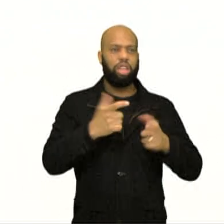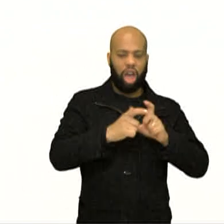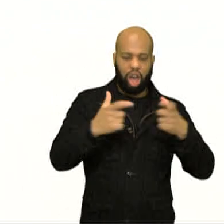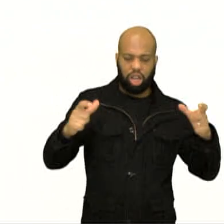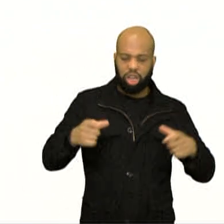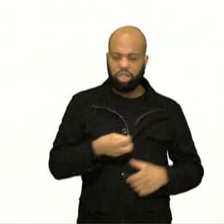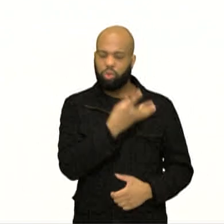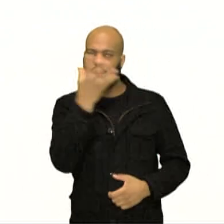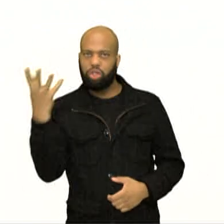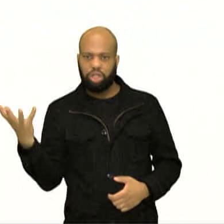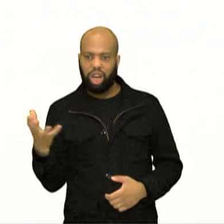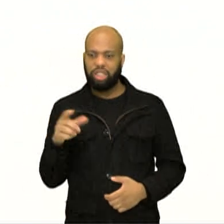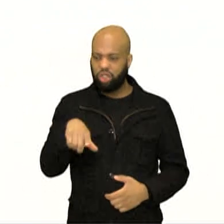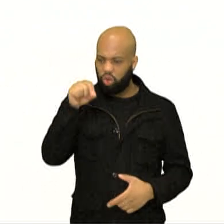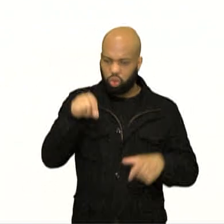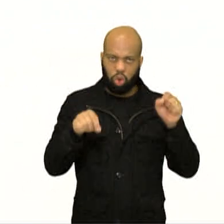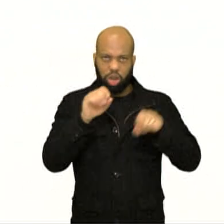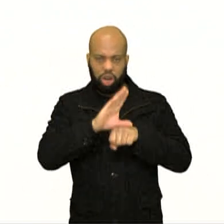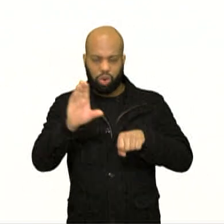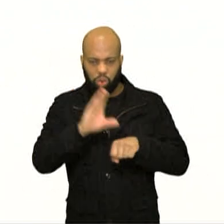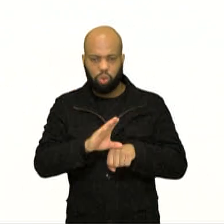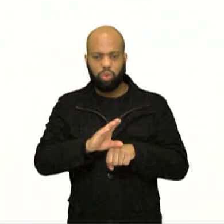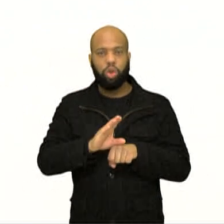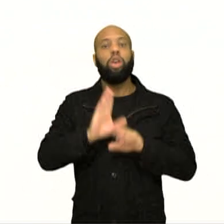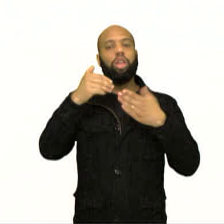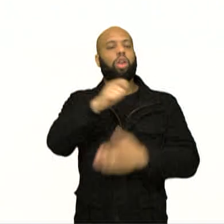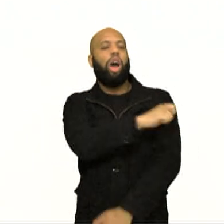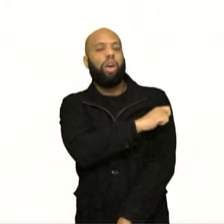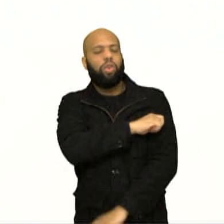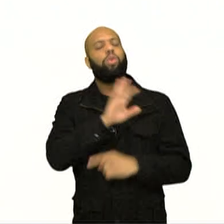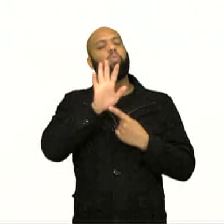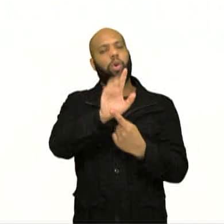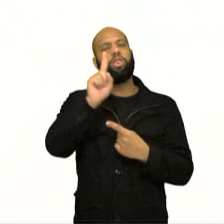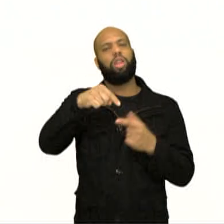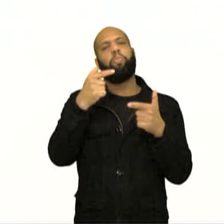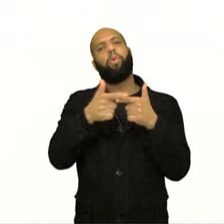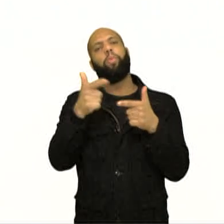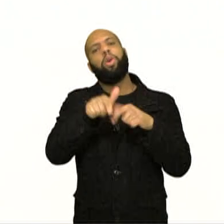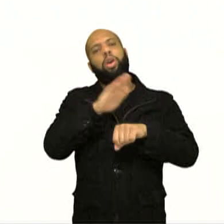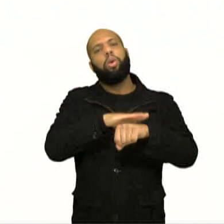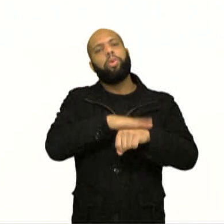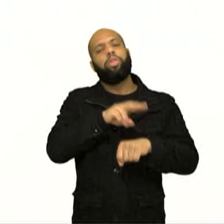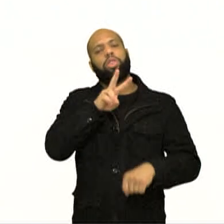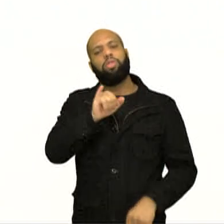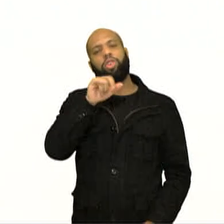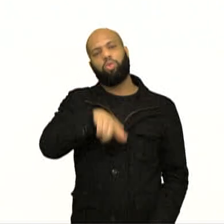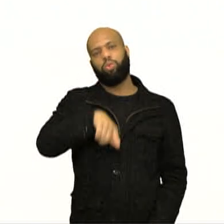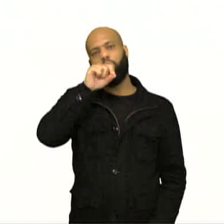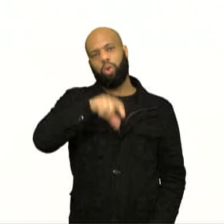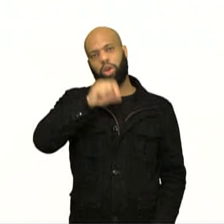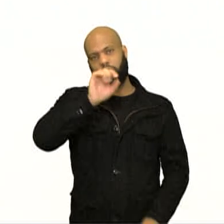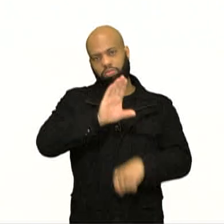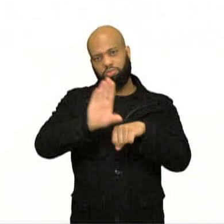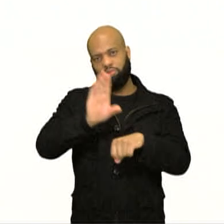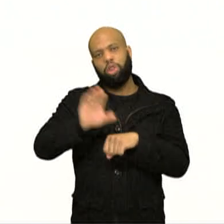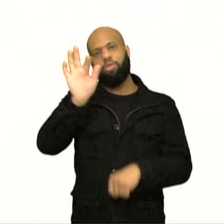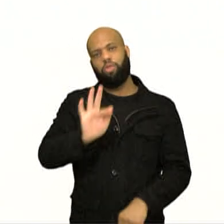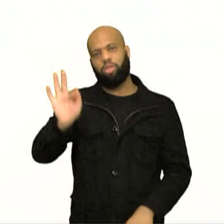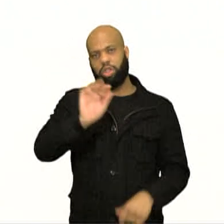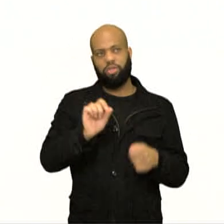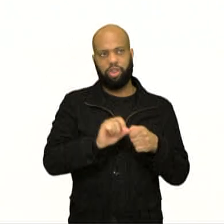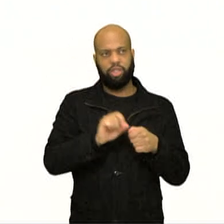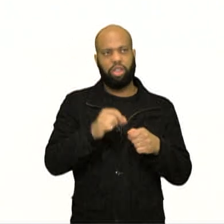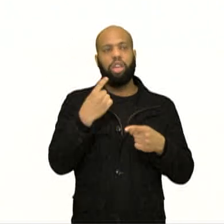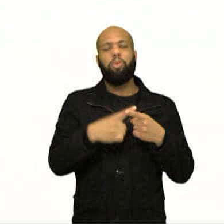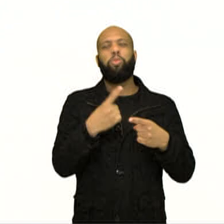para estudar é apontada por muitos estudantes como um obstáculo na hora de escolher ou na hora da escolha, né? Porque o